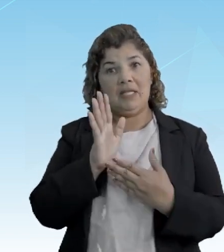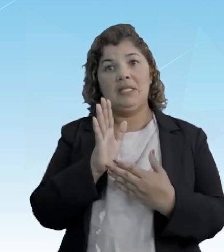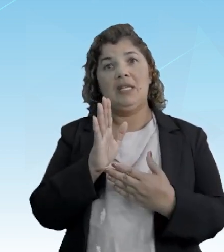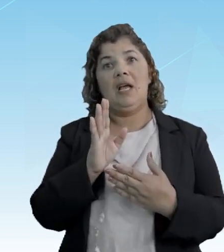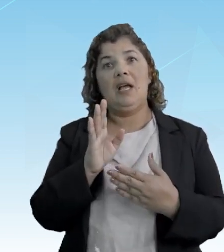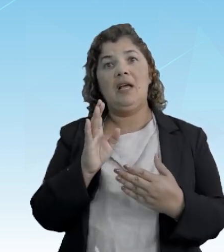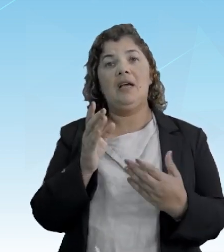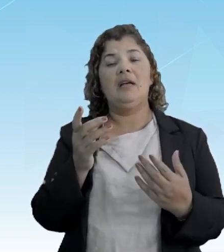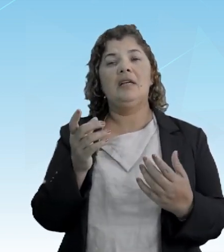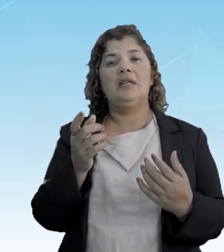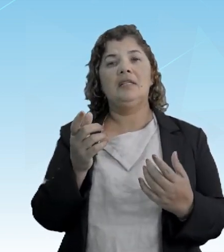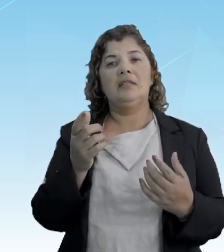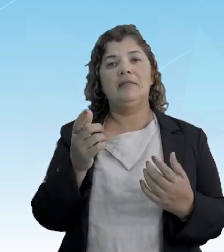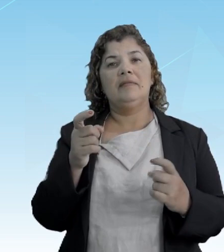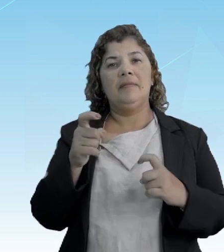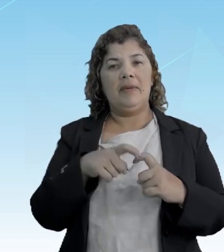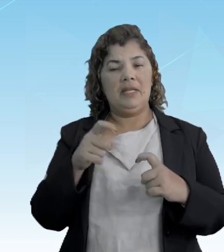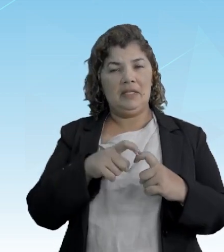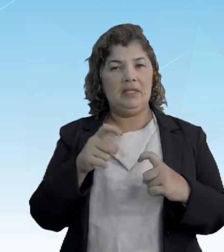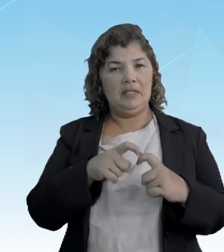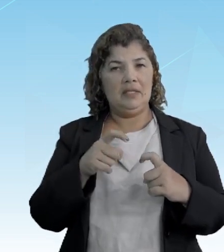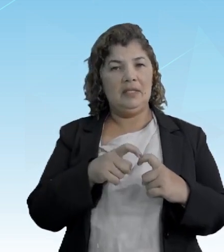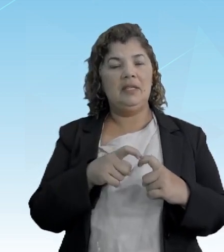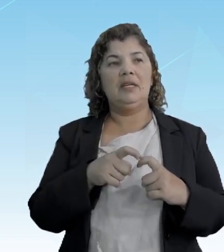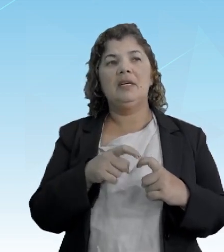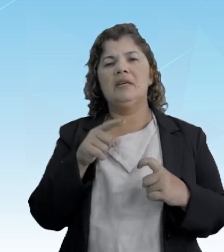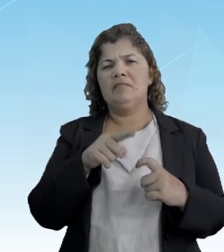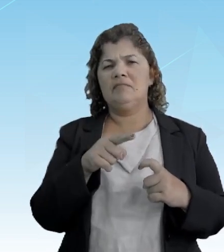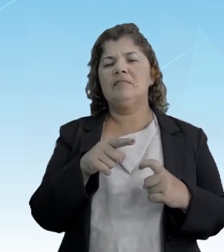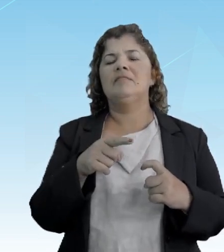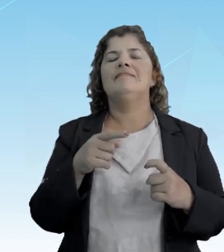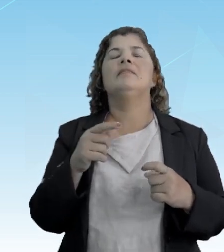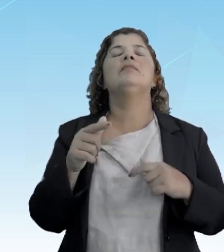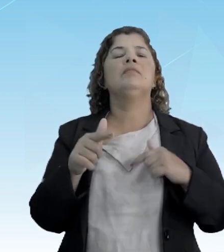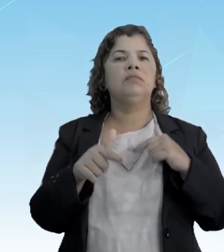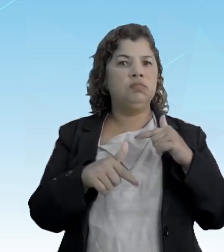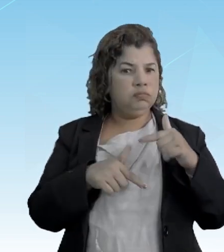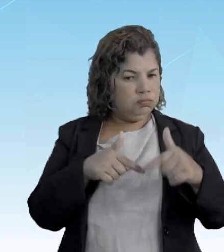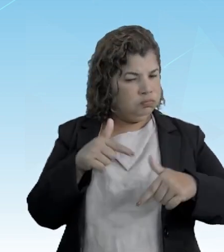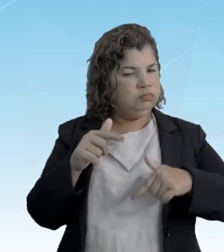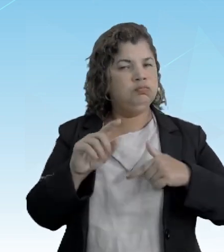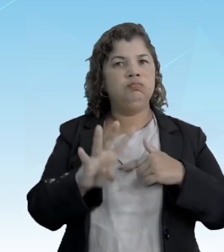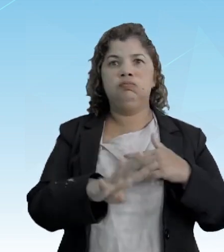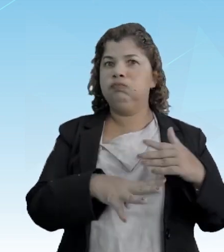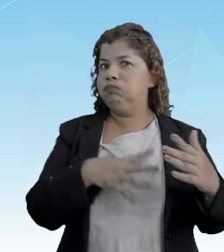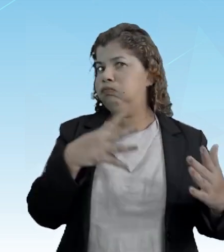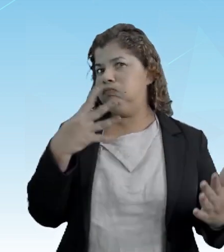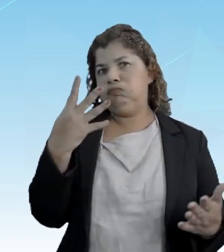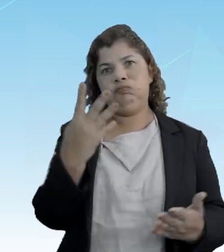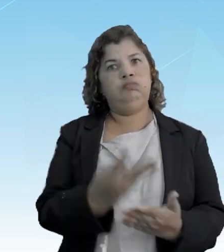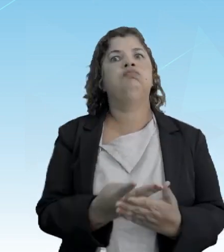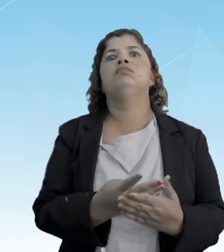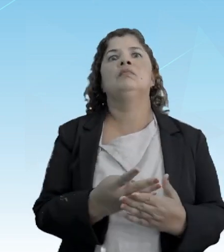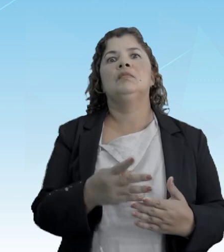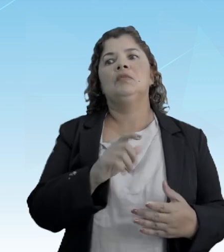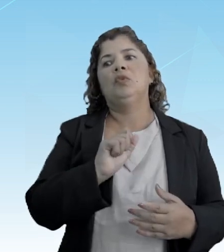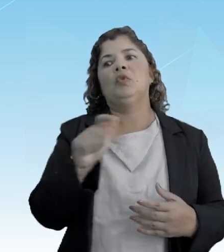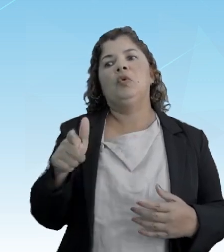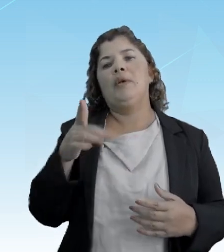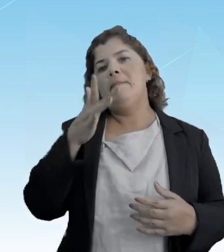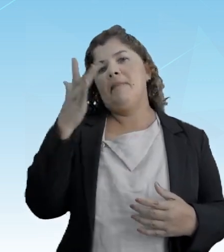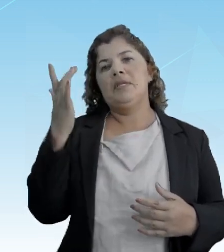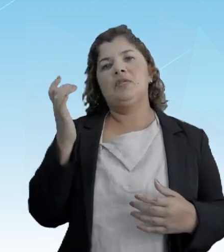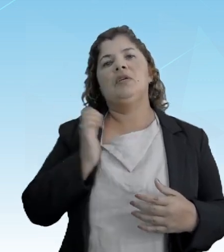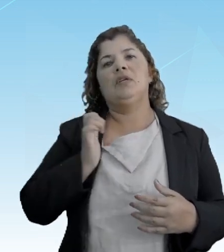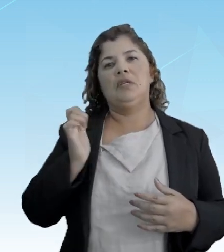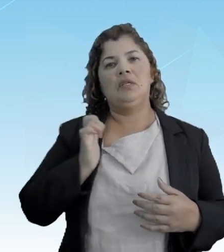bem para ser formado em medicina, ele teve que empreender um esforço muito maior do que as pessoas que moram